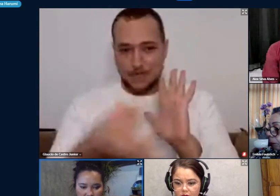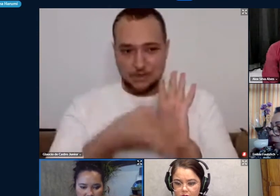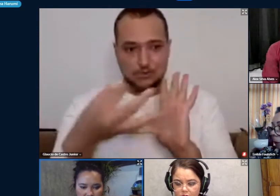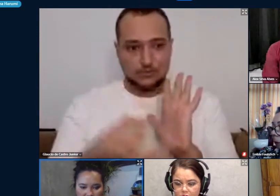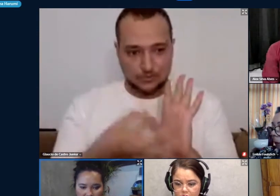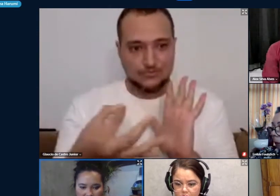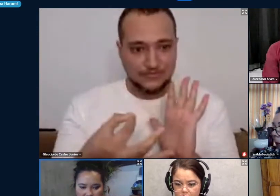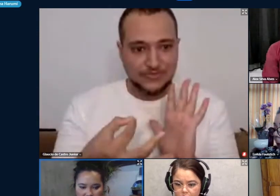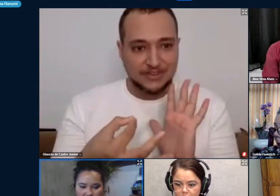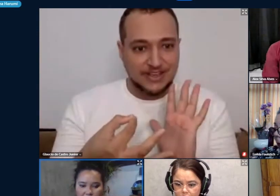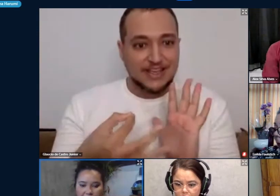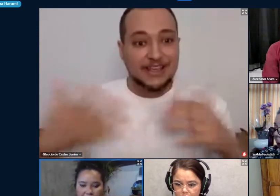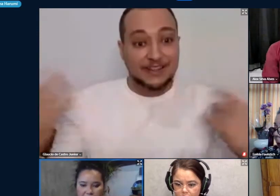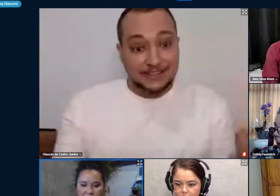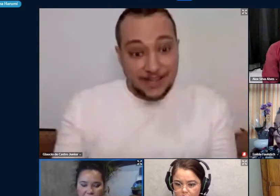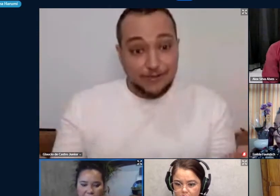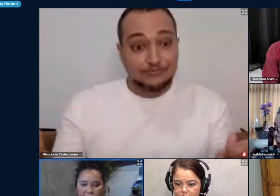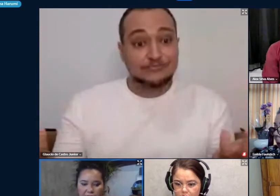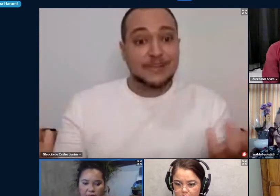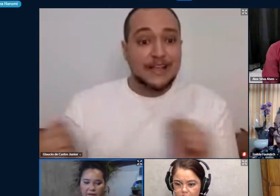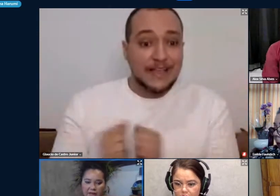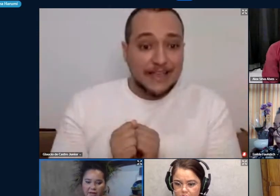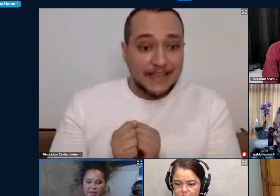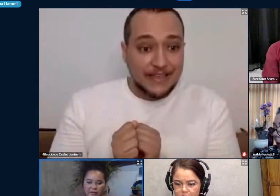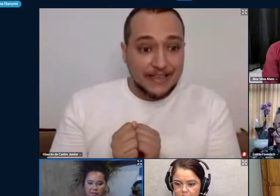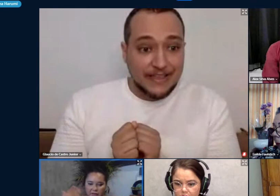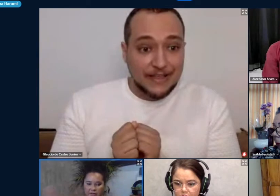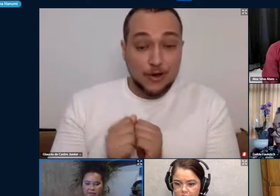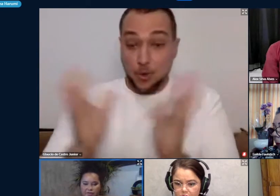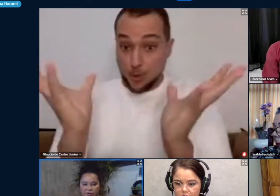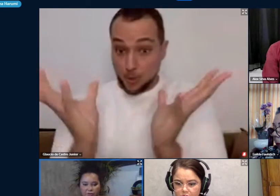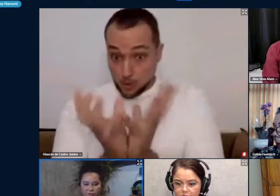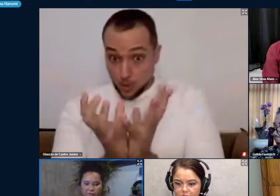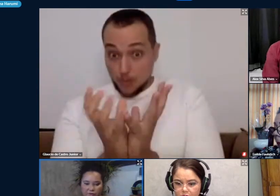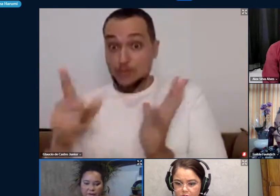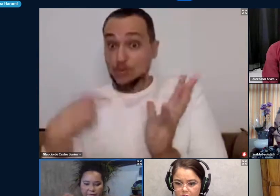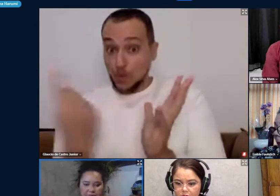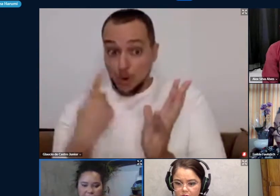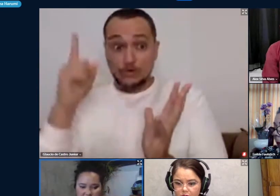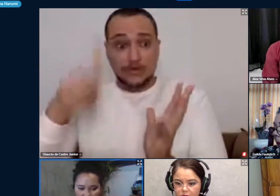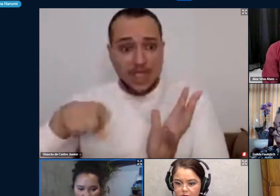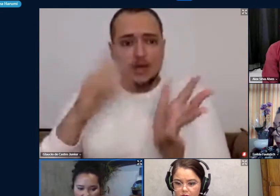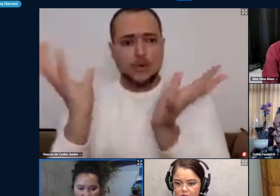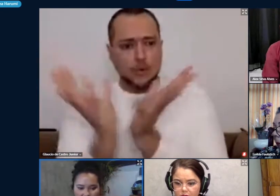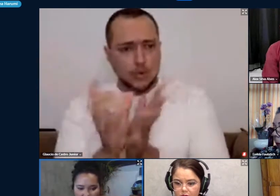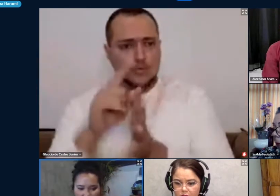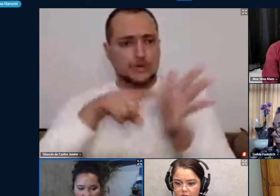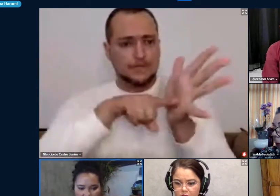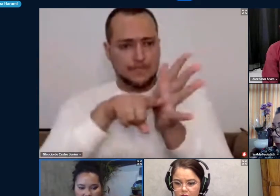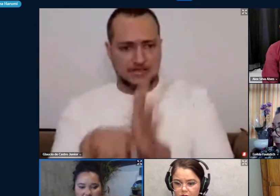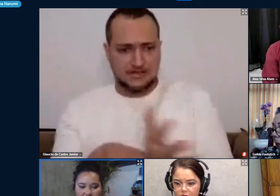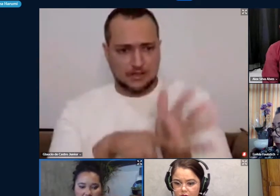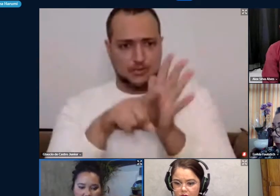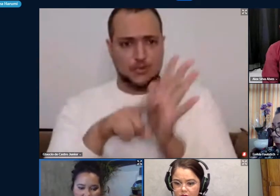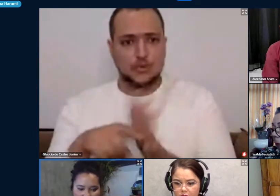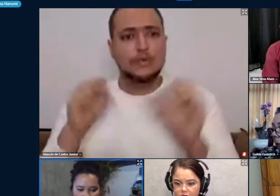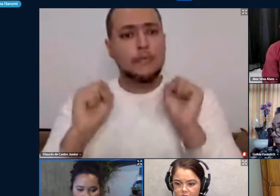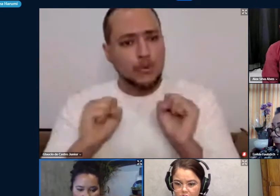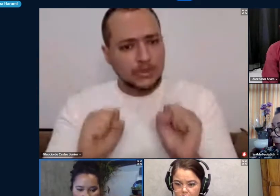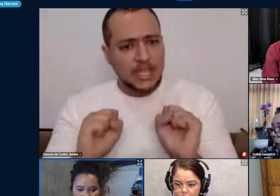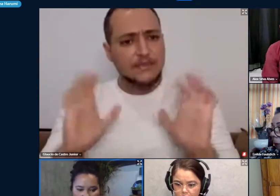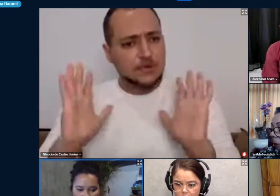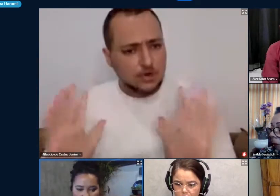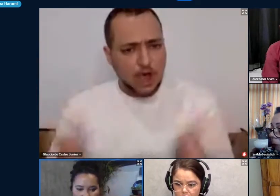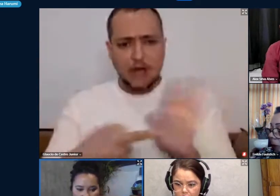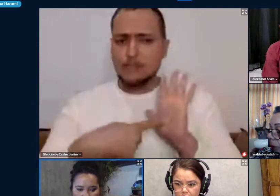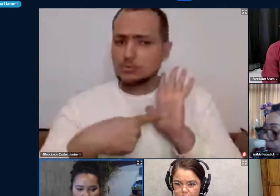Então, tudo que eu vou posicionar não são argumentos que eu quero ir de encontro ao que a professora orienta, mas